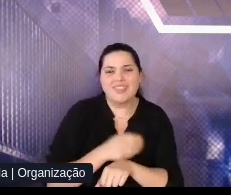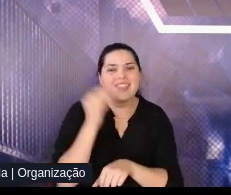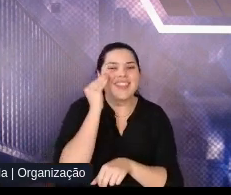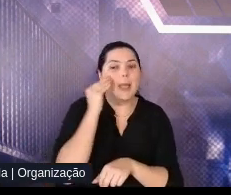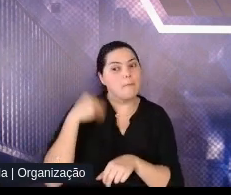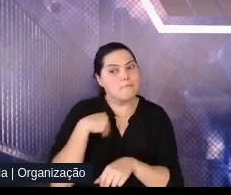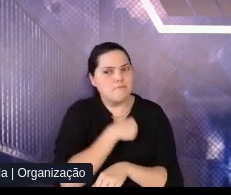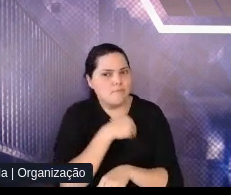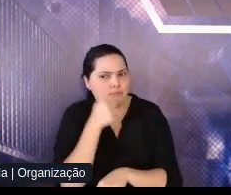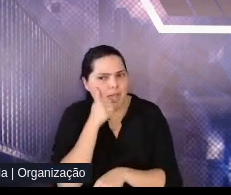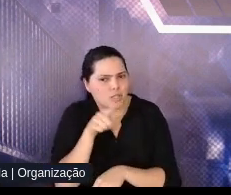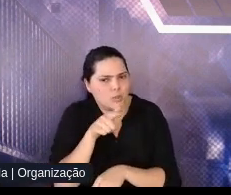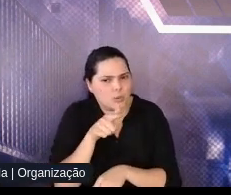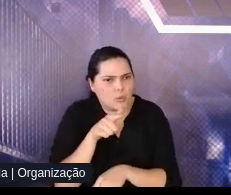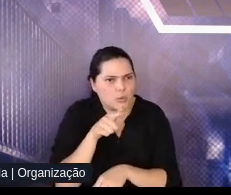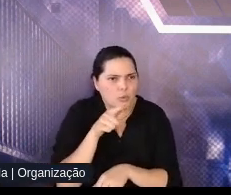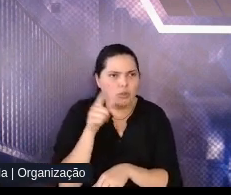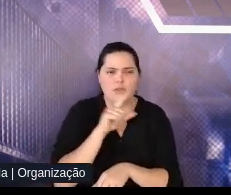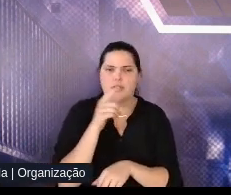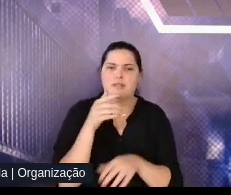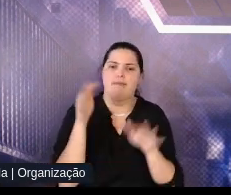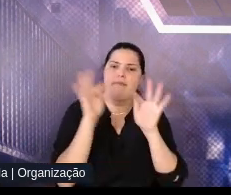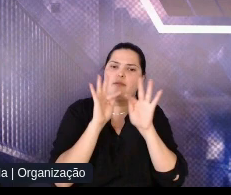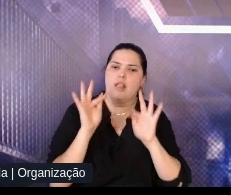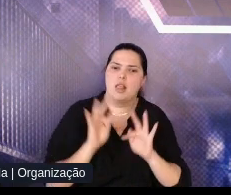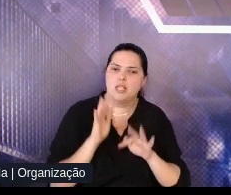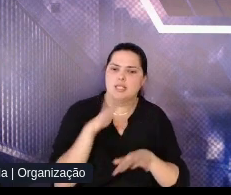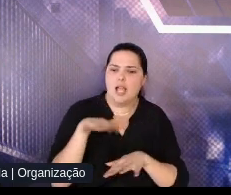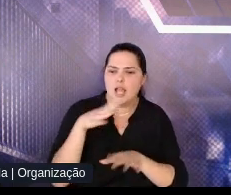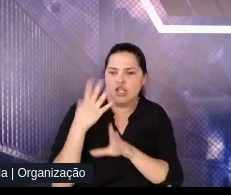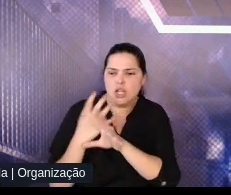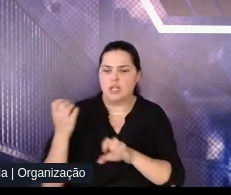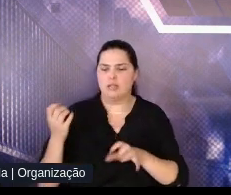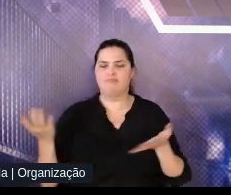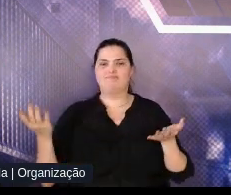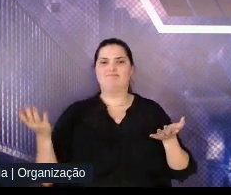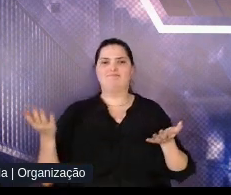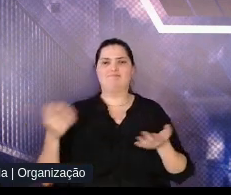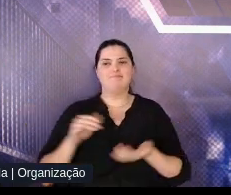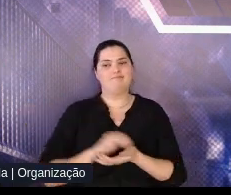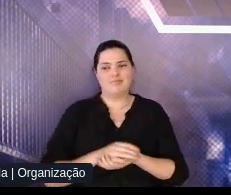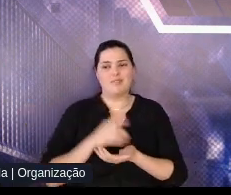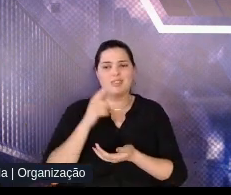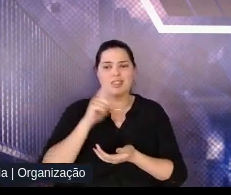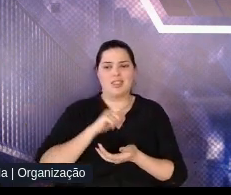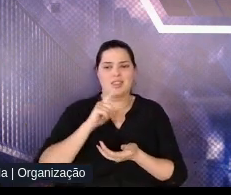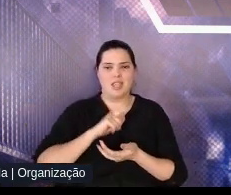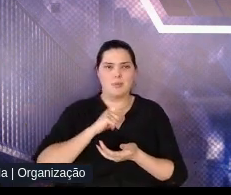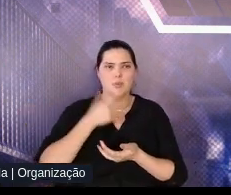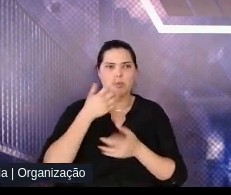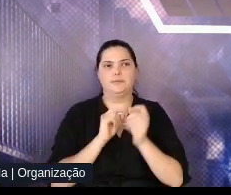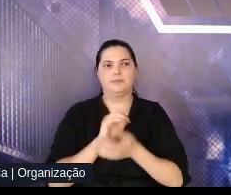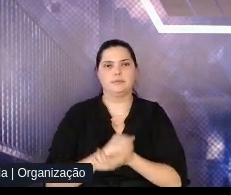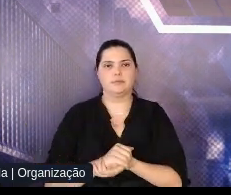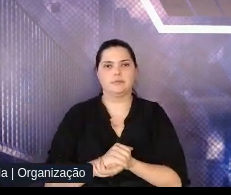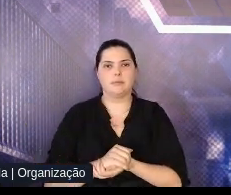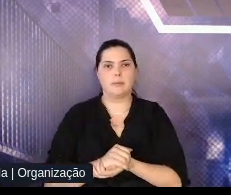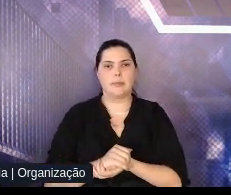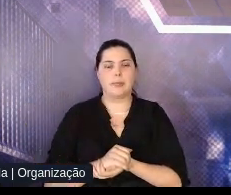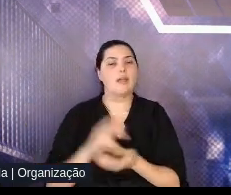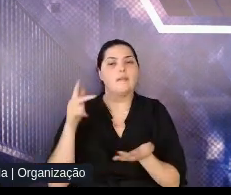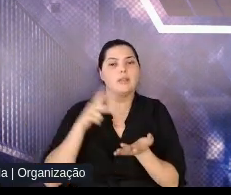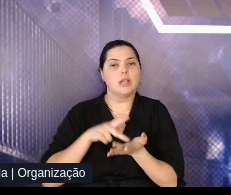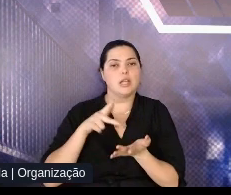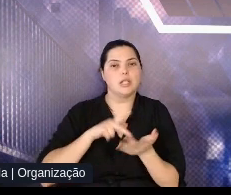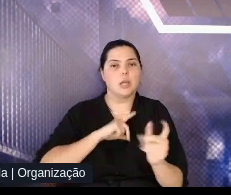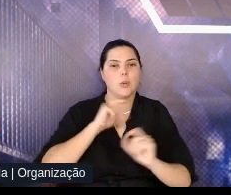não vai se dar bem, você não vai ser feliz nessas áreas. Então, assim, tem muito estereótipo. No fundo, a gente